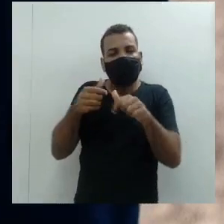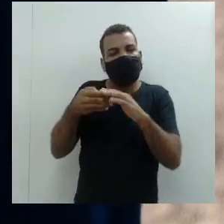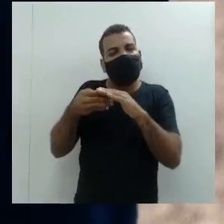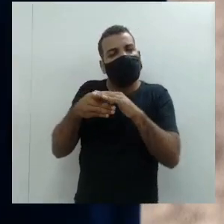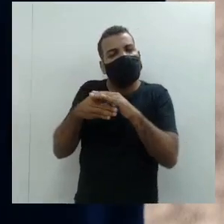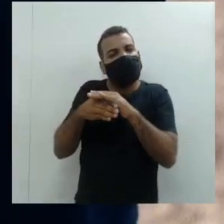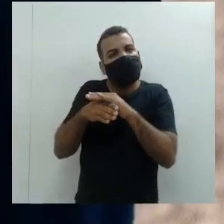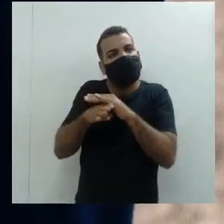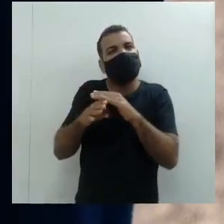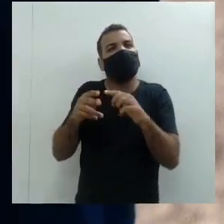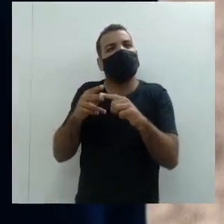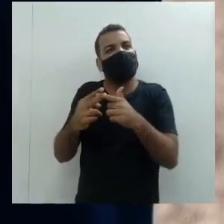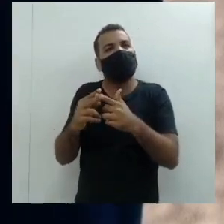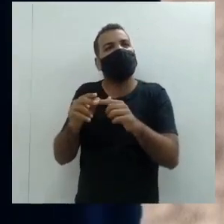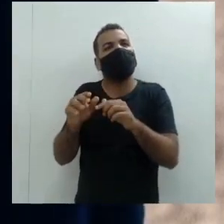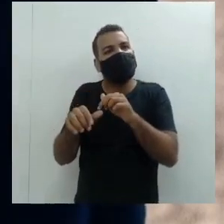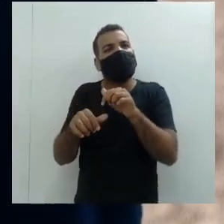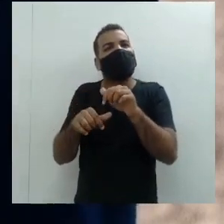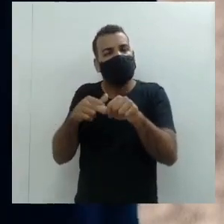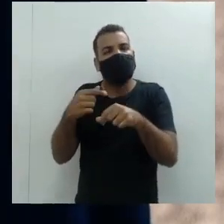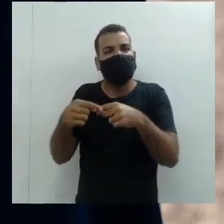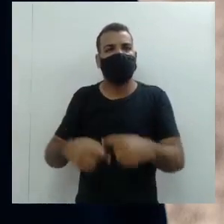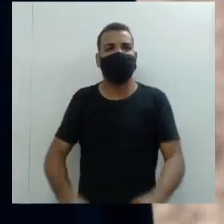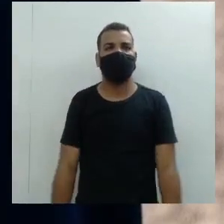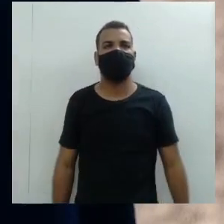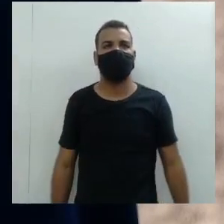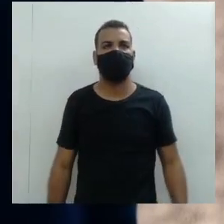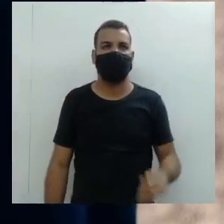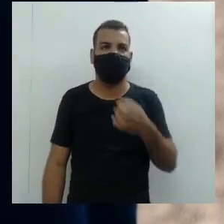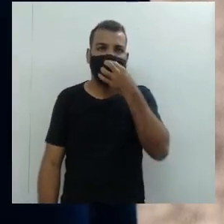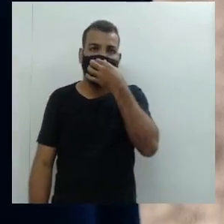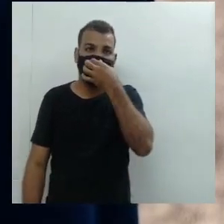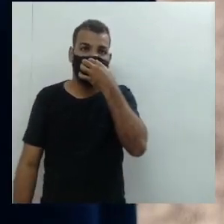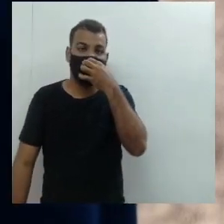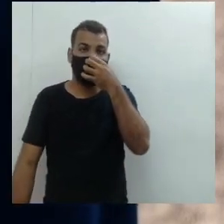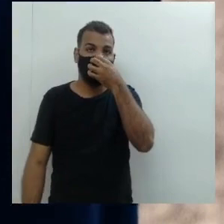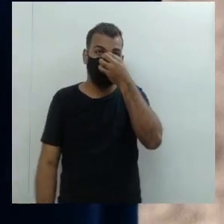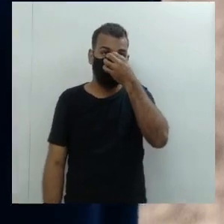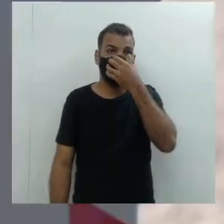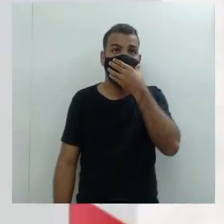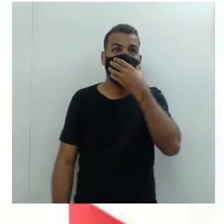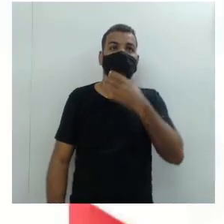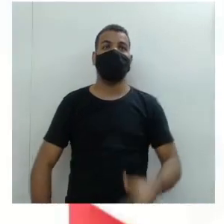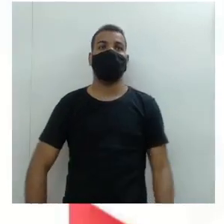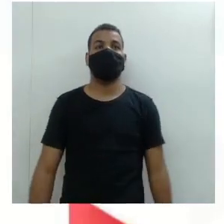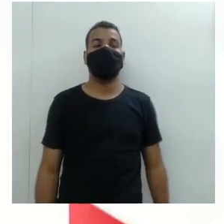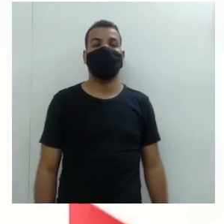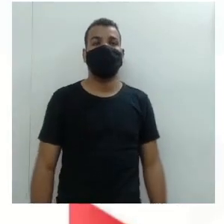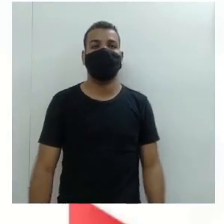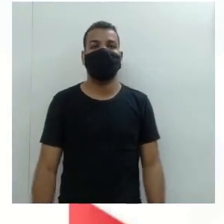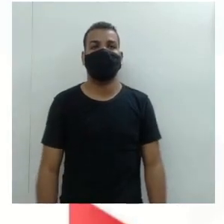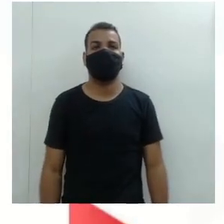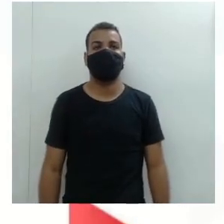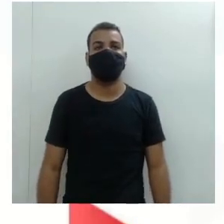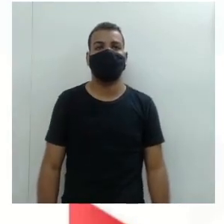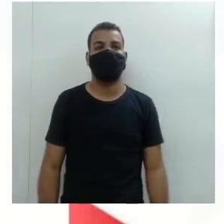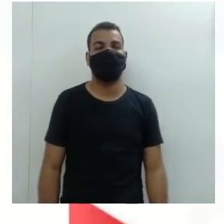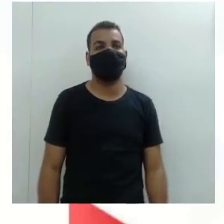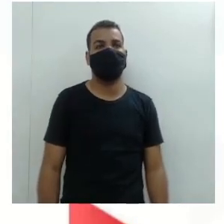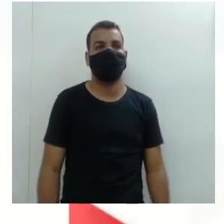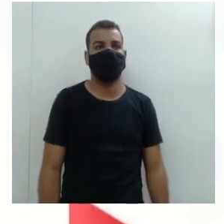serem confirmadas por vários críticos. Tem um comentário ali, professor Robson, que ele diz o seguinte,